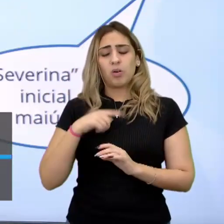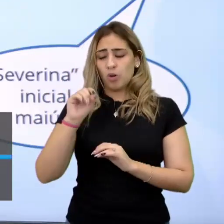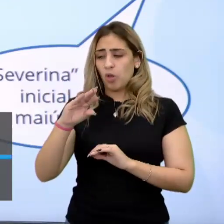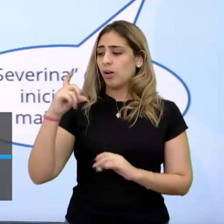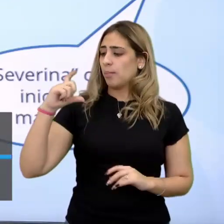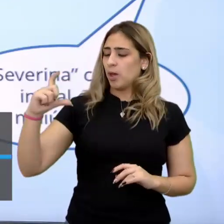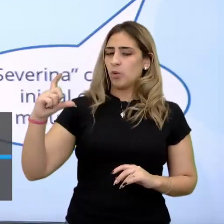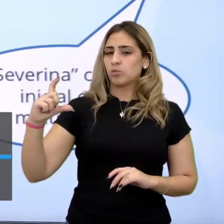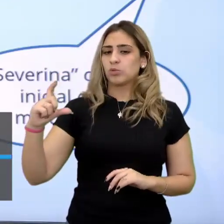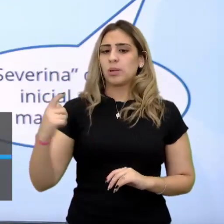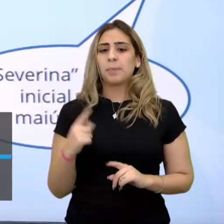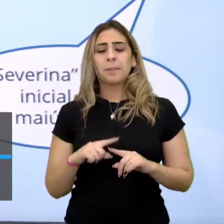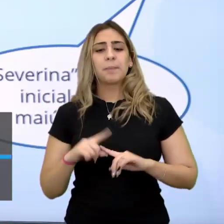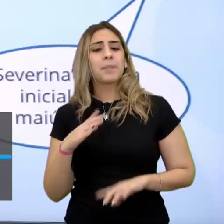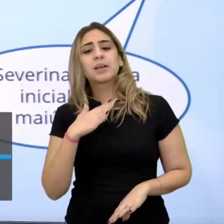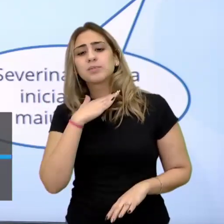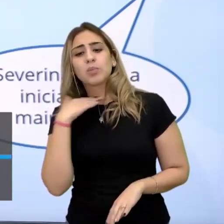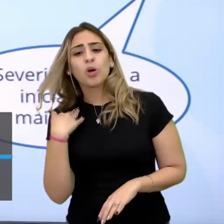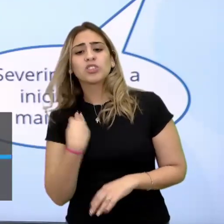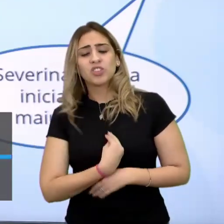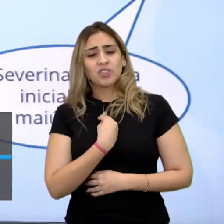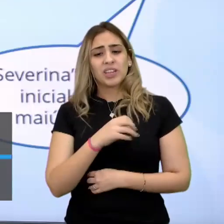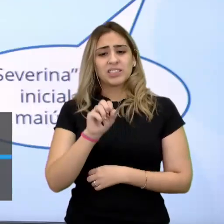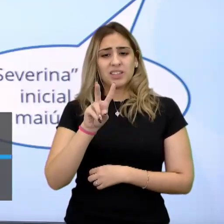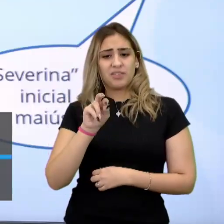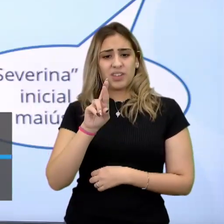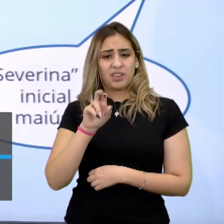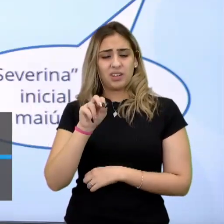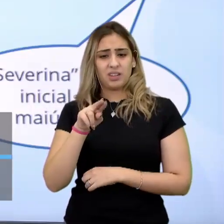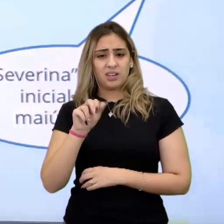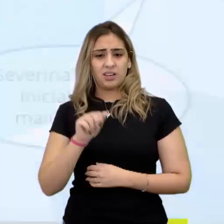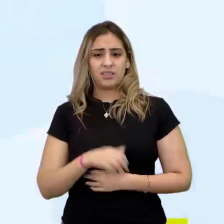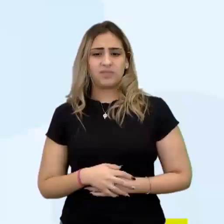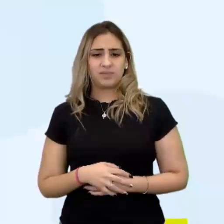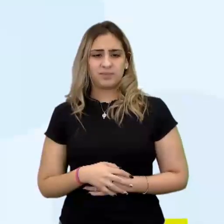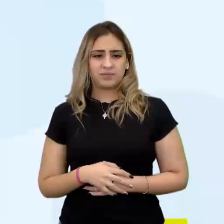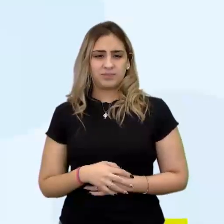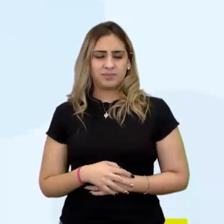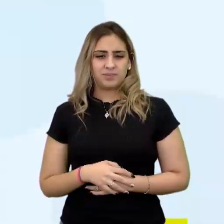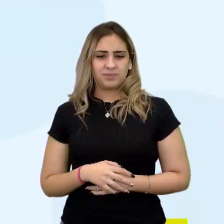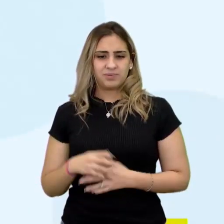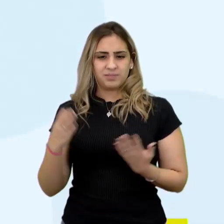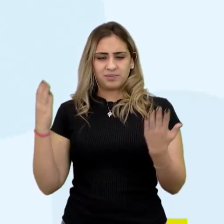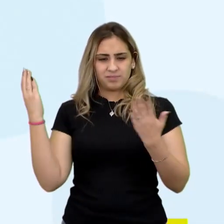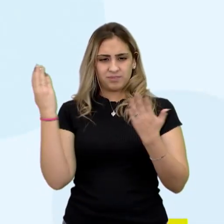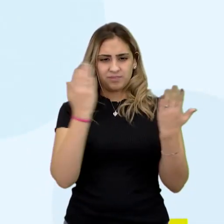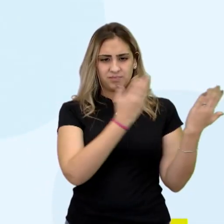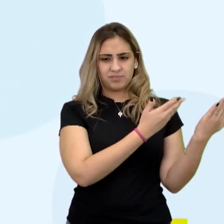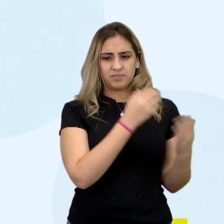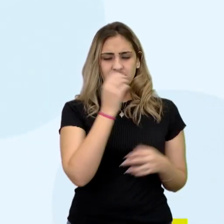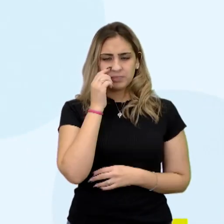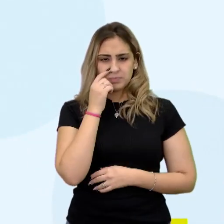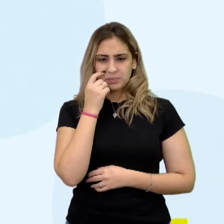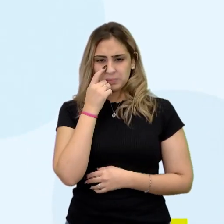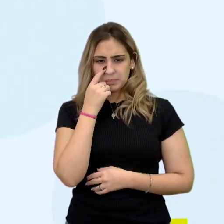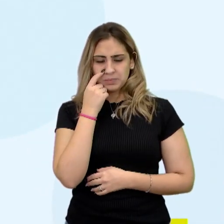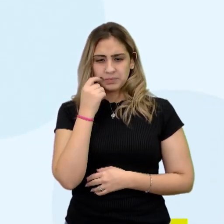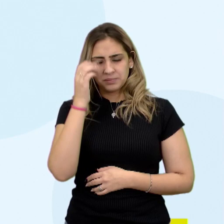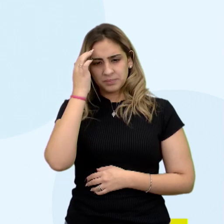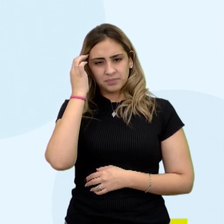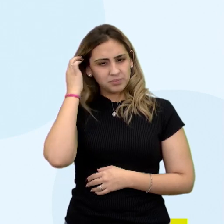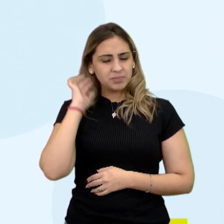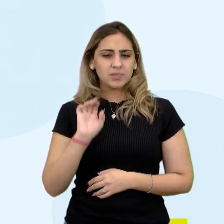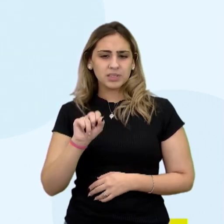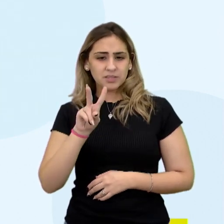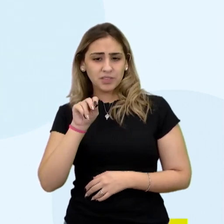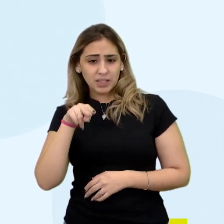maiúsculo. Só que Morte e Vida Severina... Aqui, ó, aqui atrás, aqui, ó. Aqui, isso, aqui, perfeito. Severina...